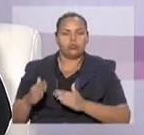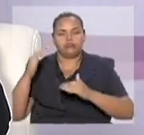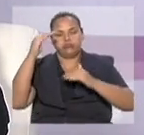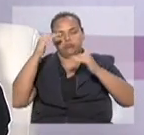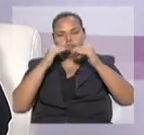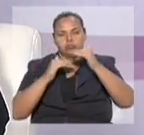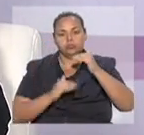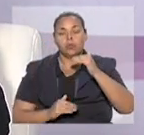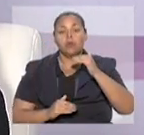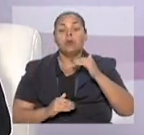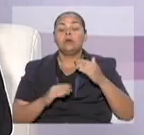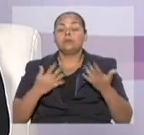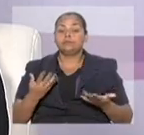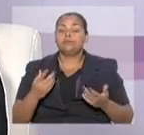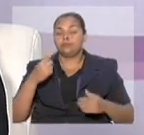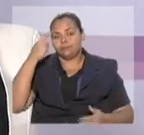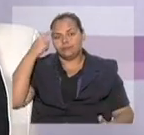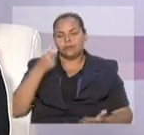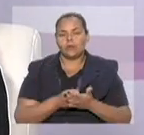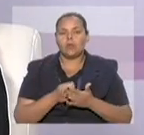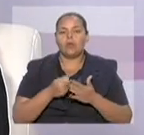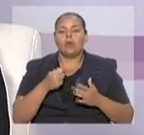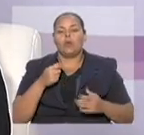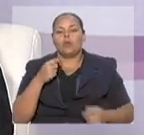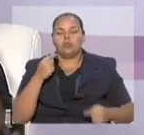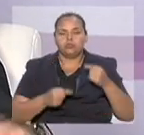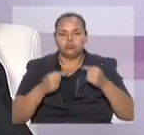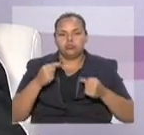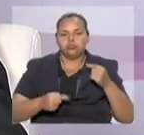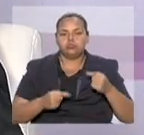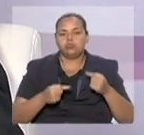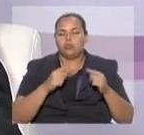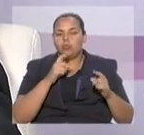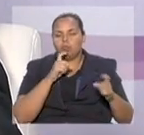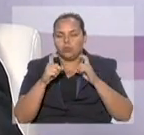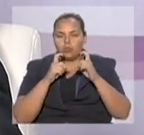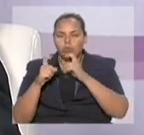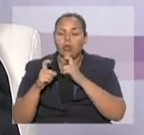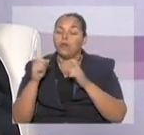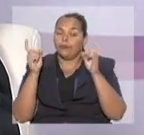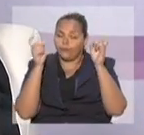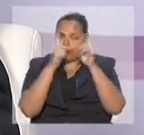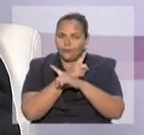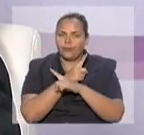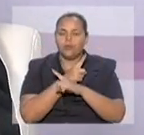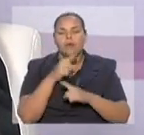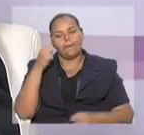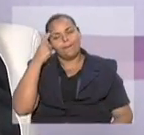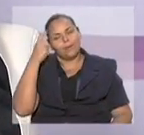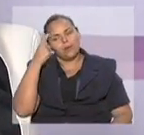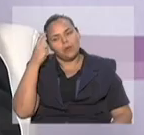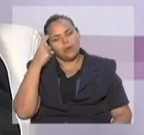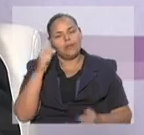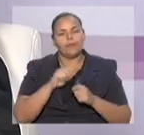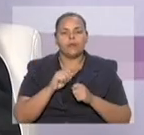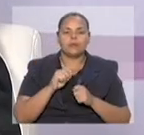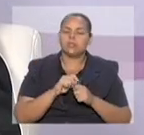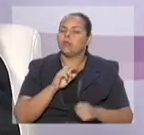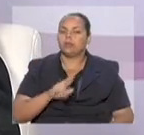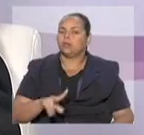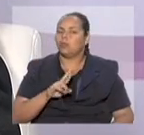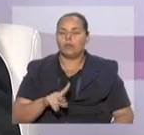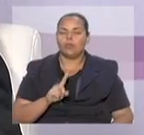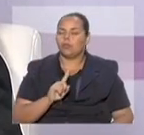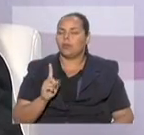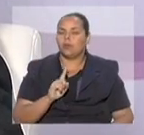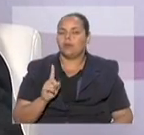hierarquização e uma discussão política complexa. Então, é difícil mesmo. A gente pensa, vamos fazer isso. Não é,